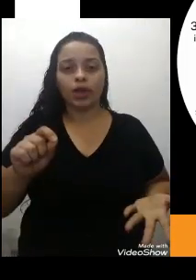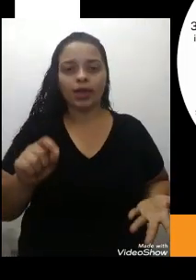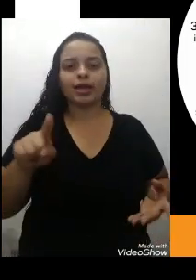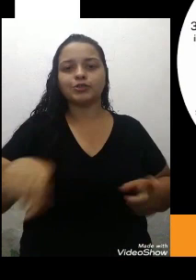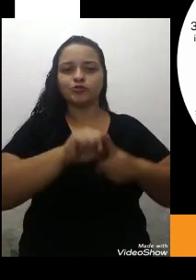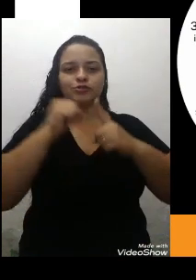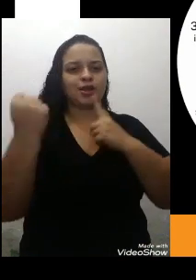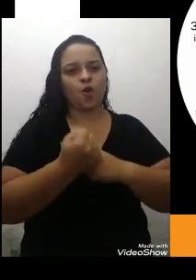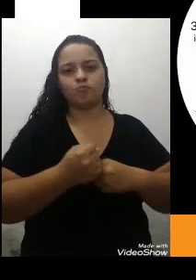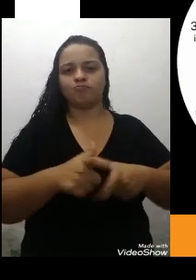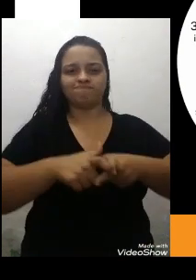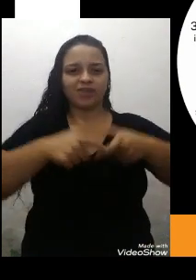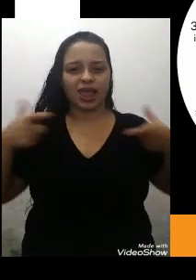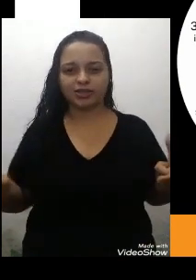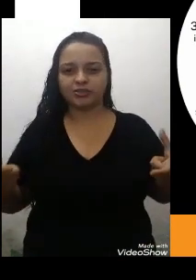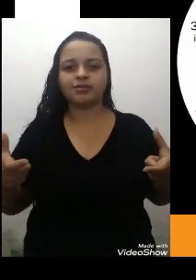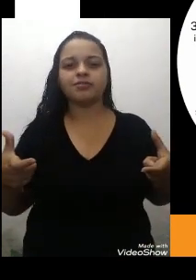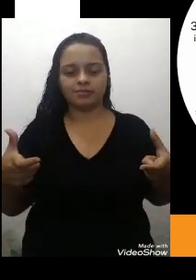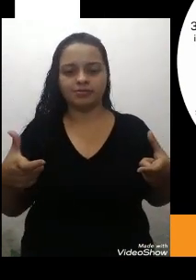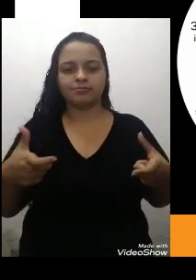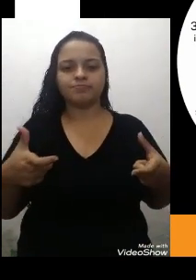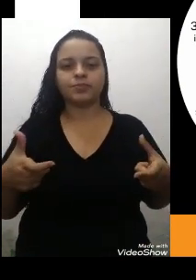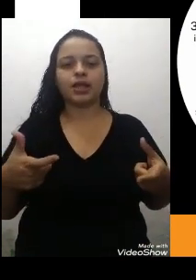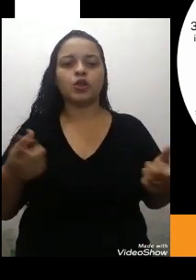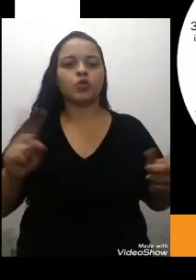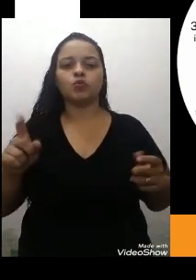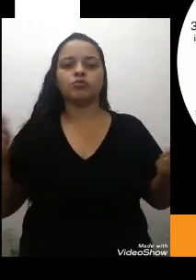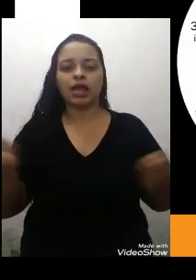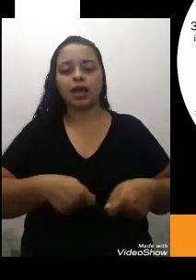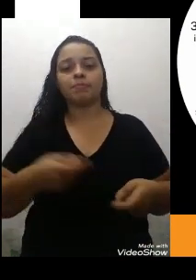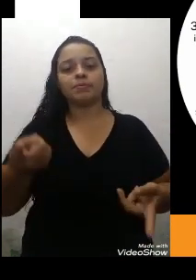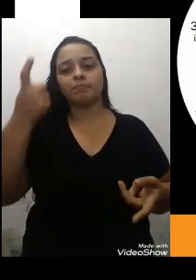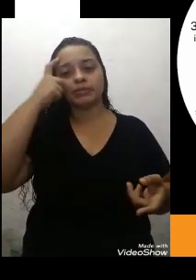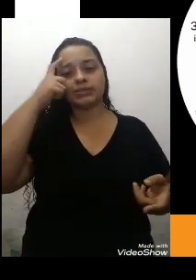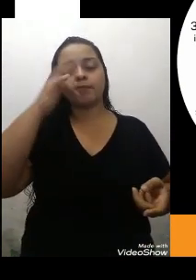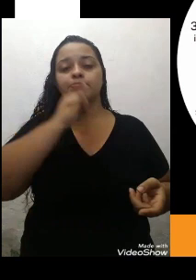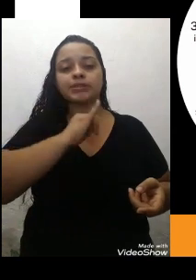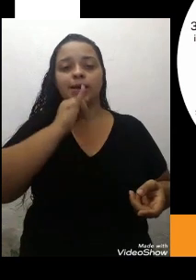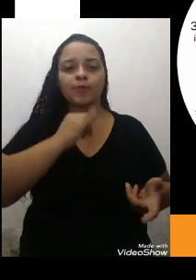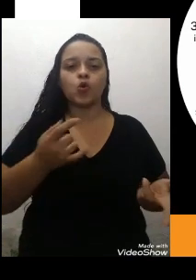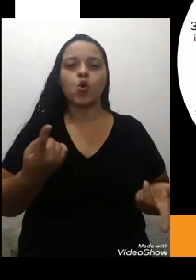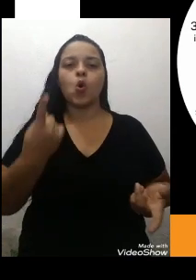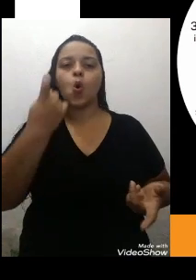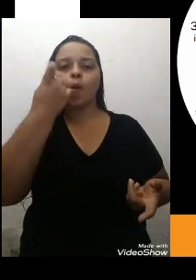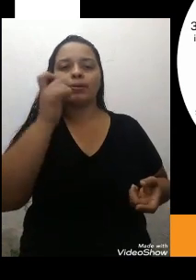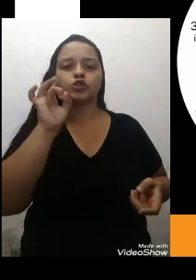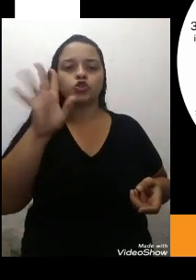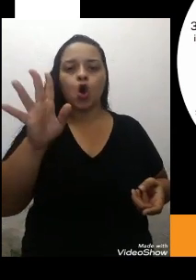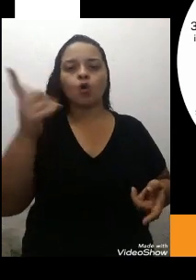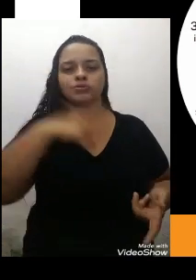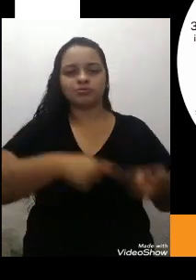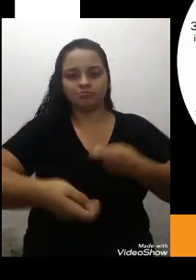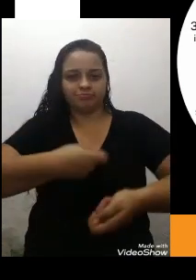grande. Não teria como a gente pensar, né, em uma única forma de se fazer comércio no